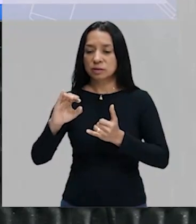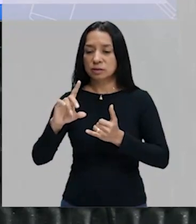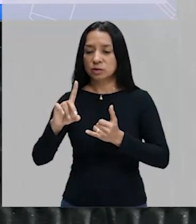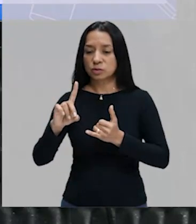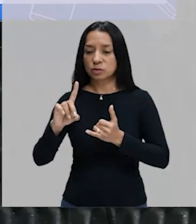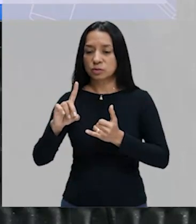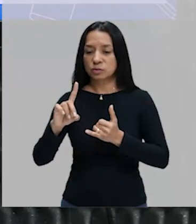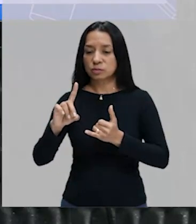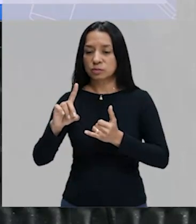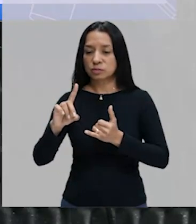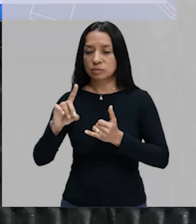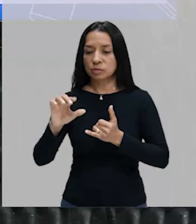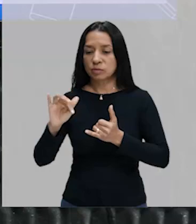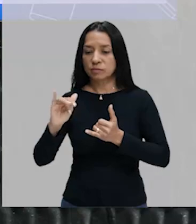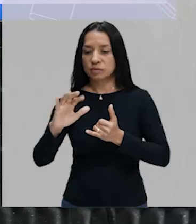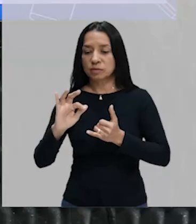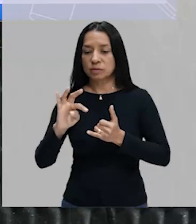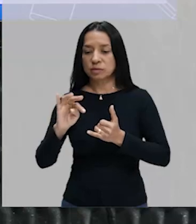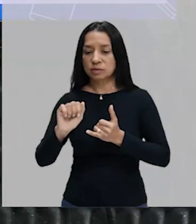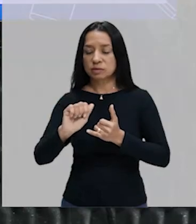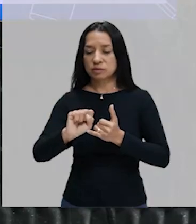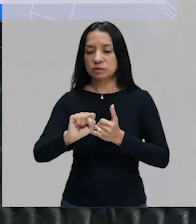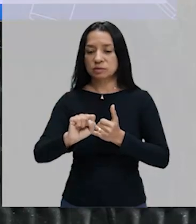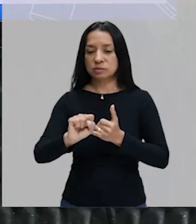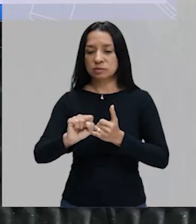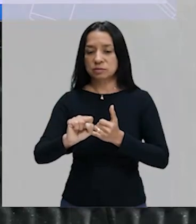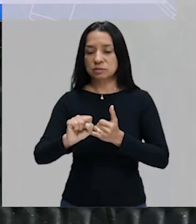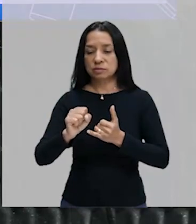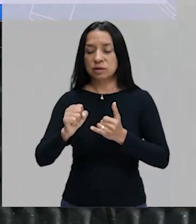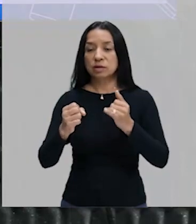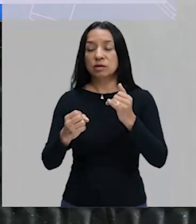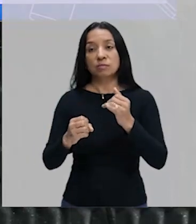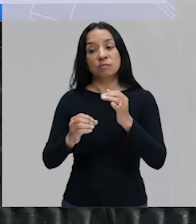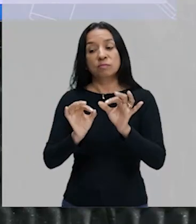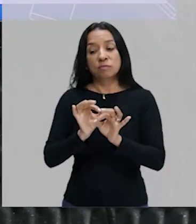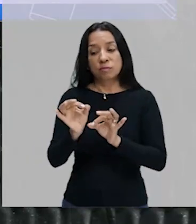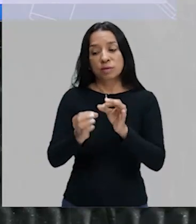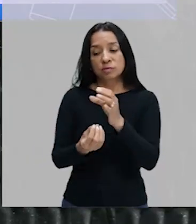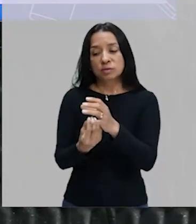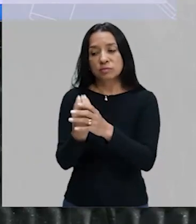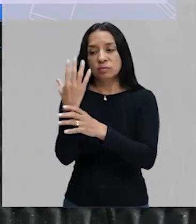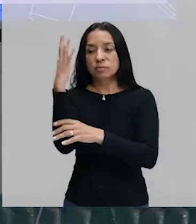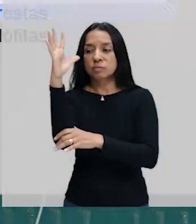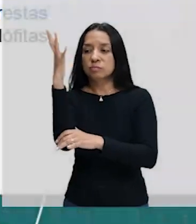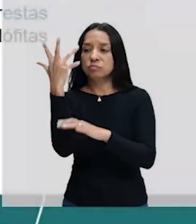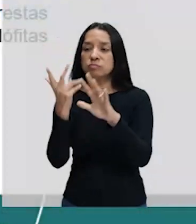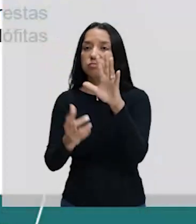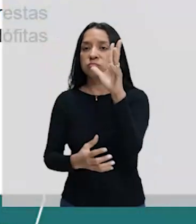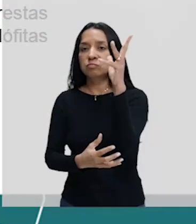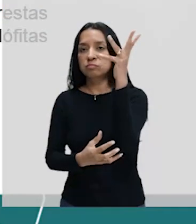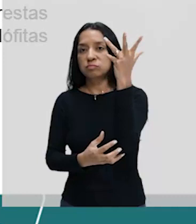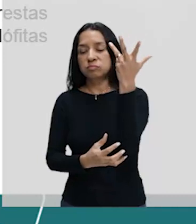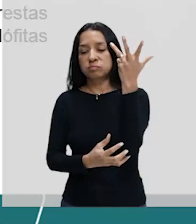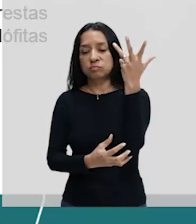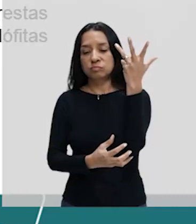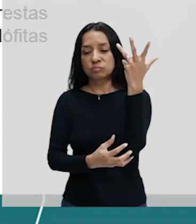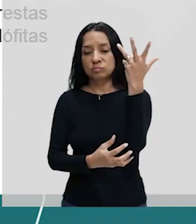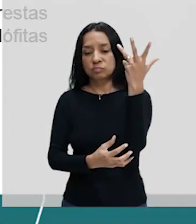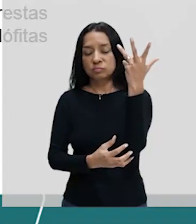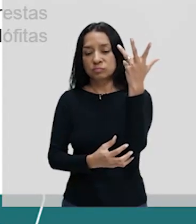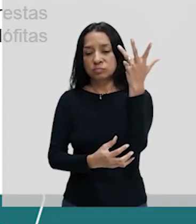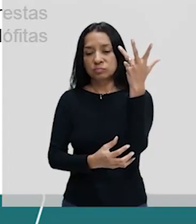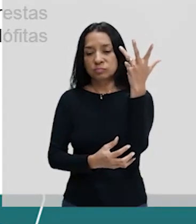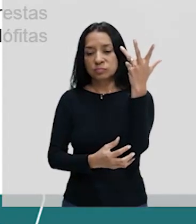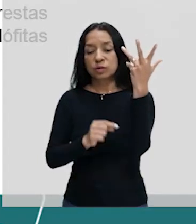formando florestas. Essas florestas, elas teriam dado, pessoal, origem aos depósitos